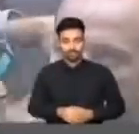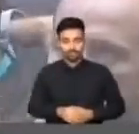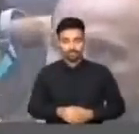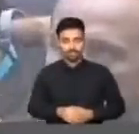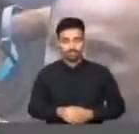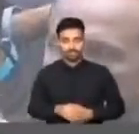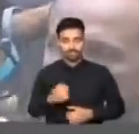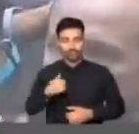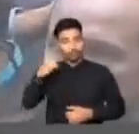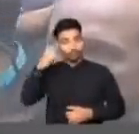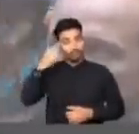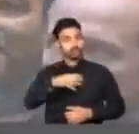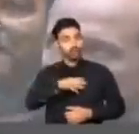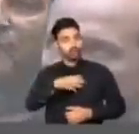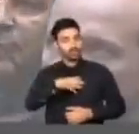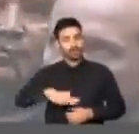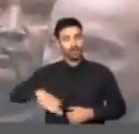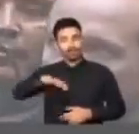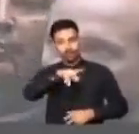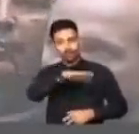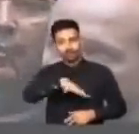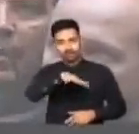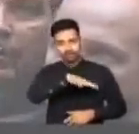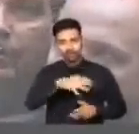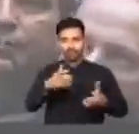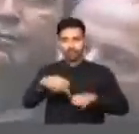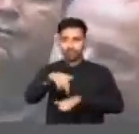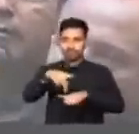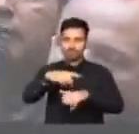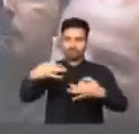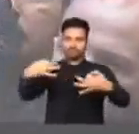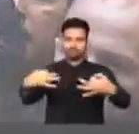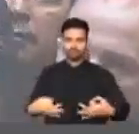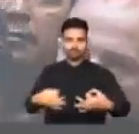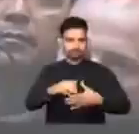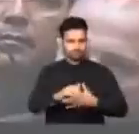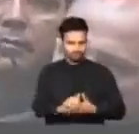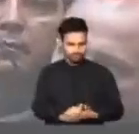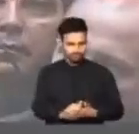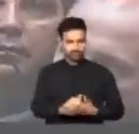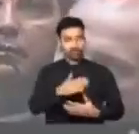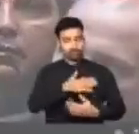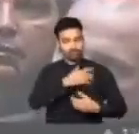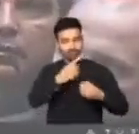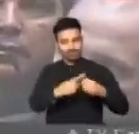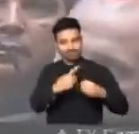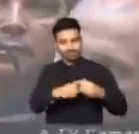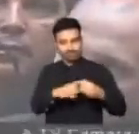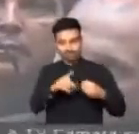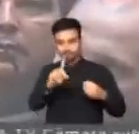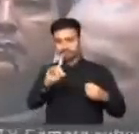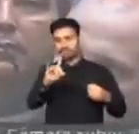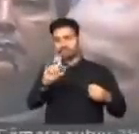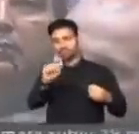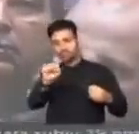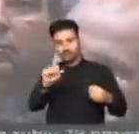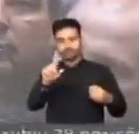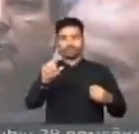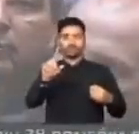Pelas baianas e baianos que querem um país decente, em nome da minha querida cidade de Dias d'Ávila, que